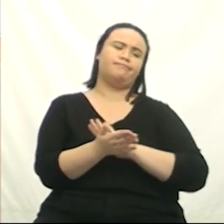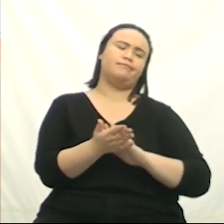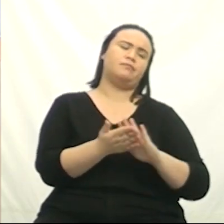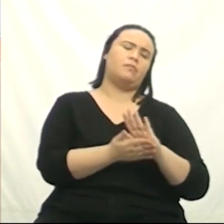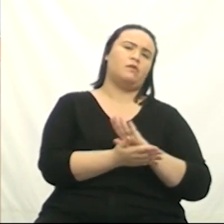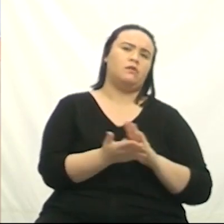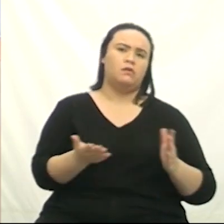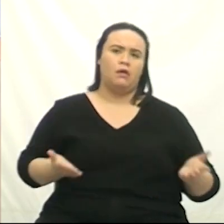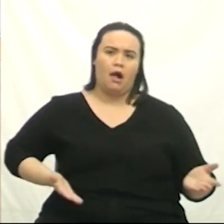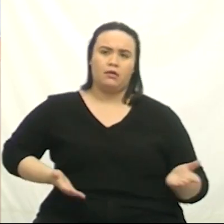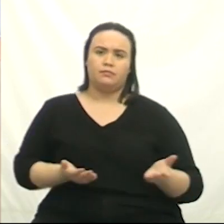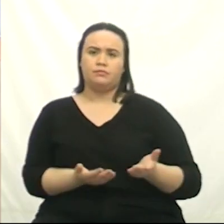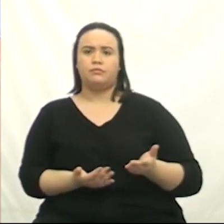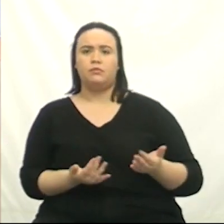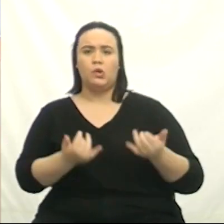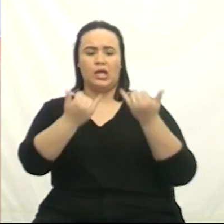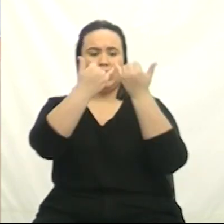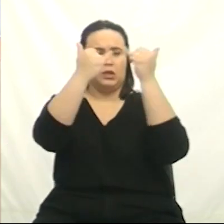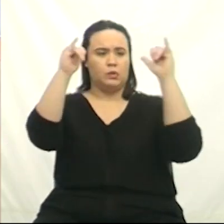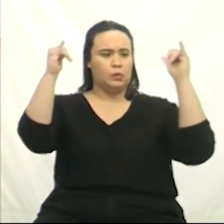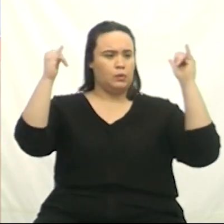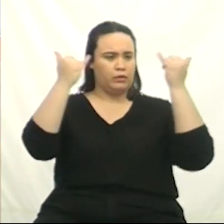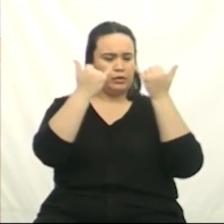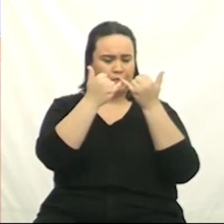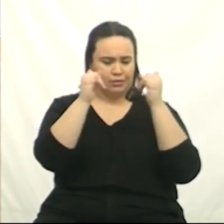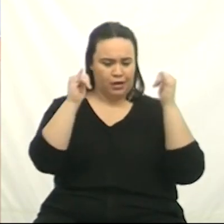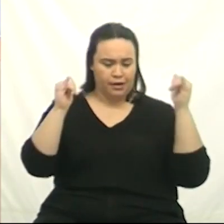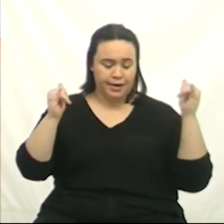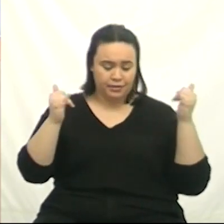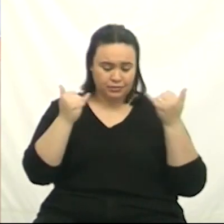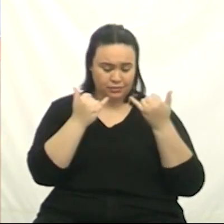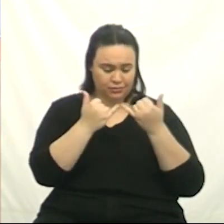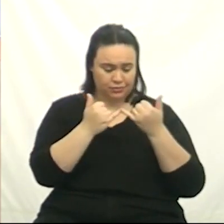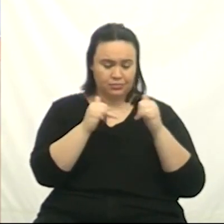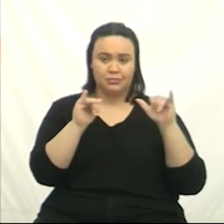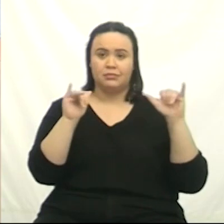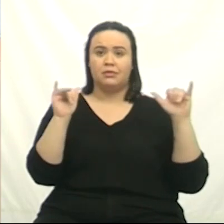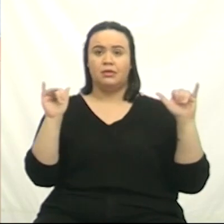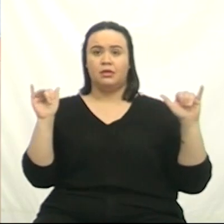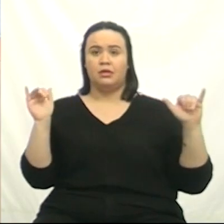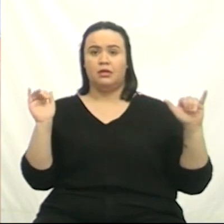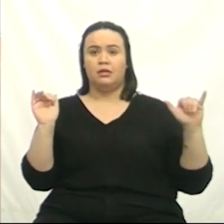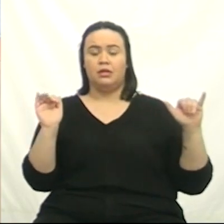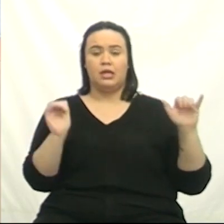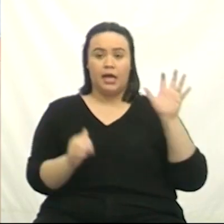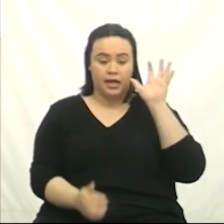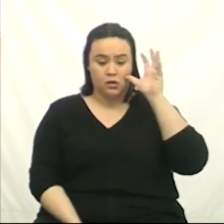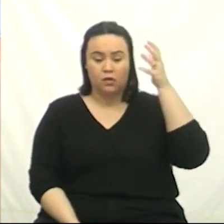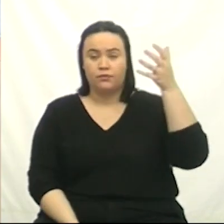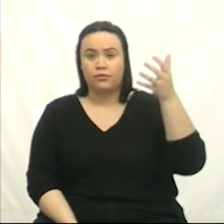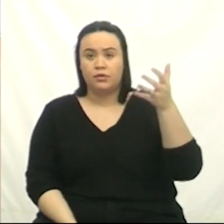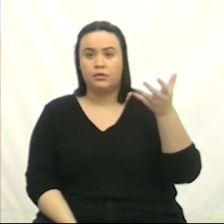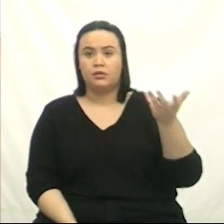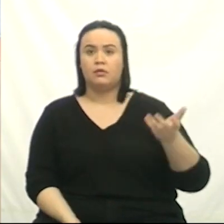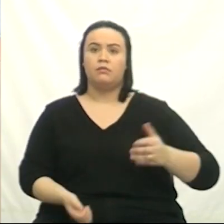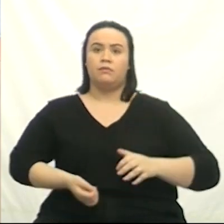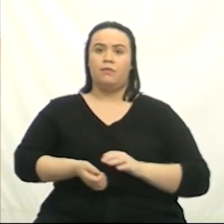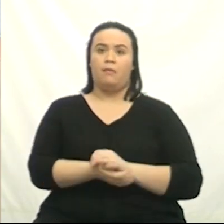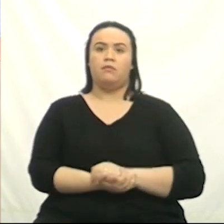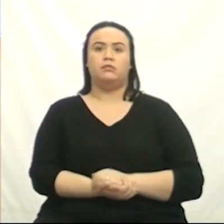fios ficam aí caídos, quanto tempo ficar e ninguém toma providência. Tem o PL